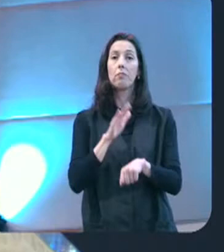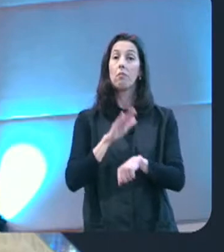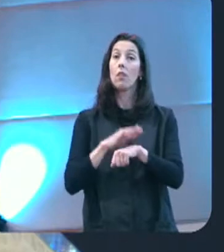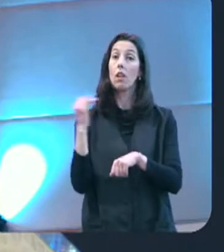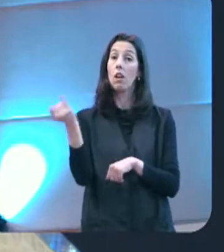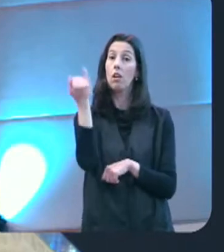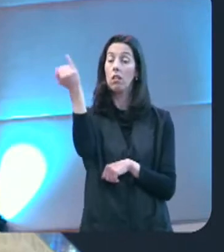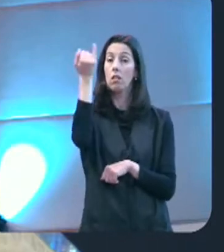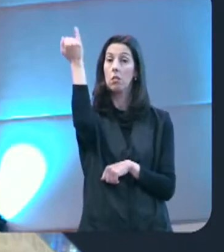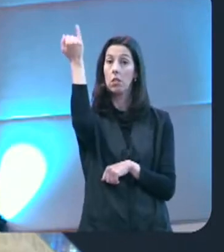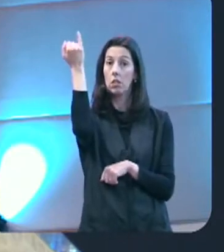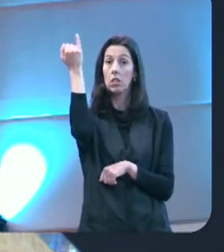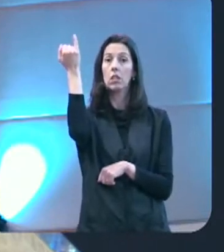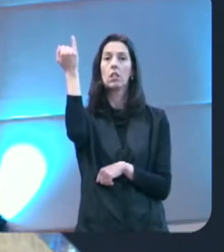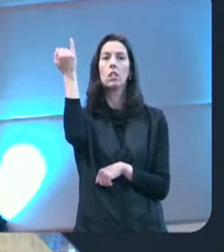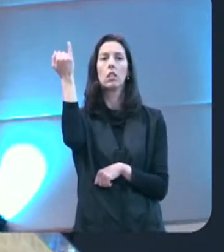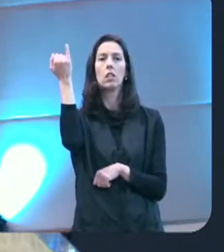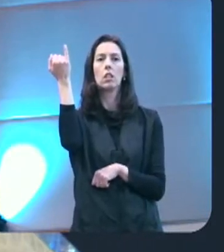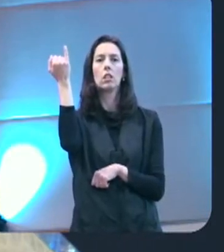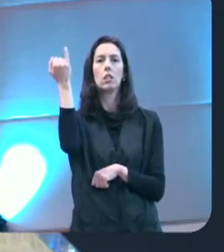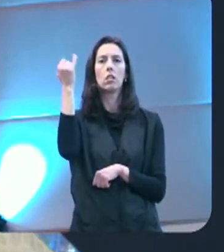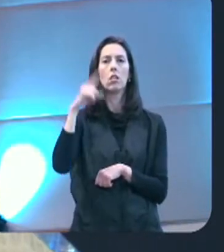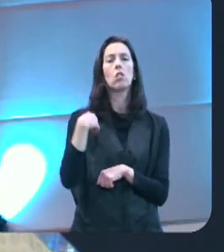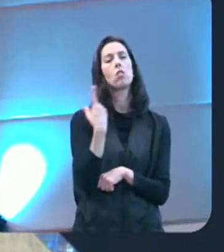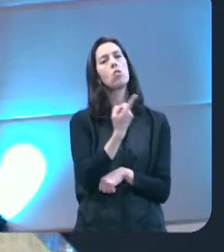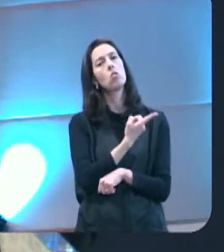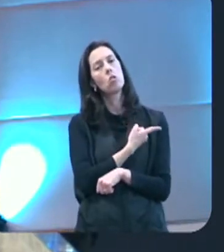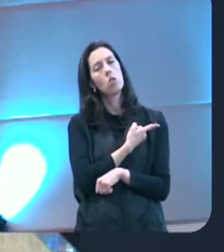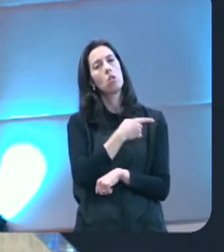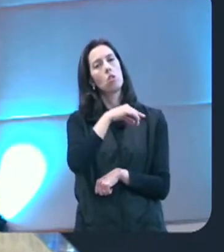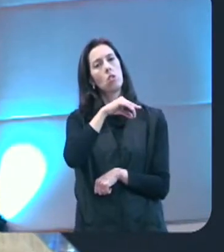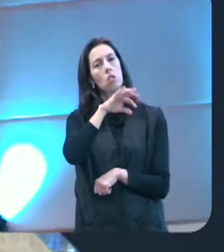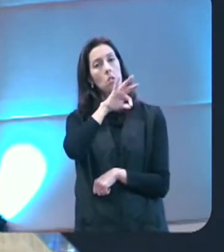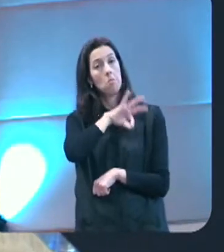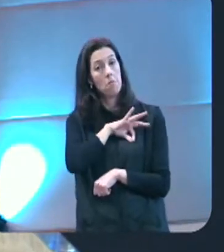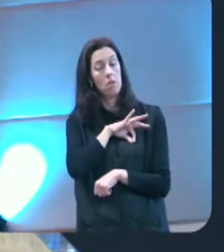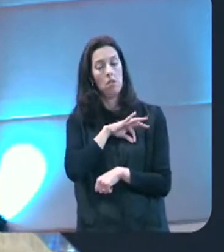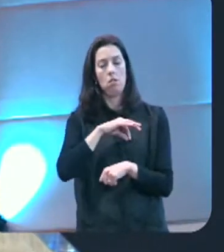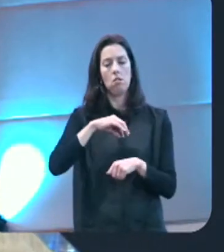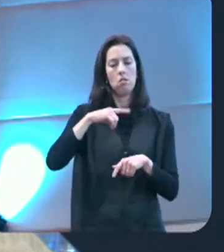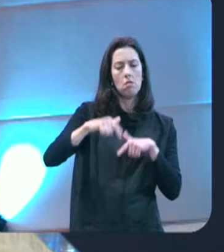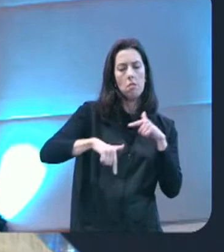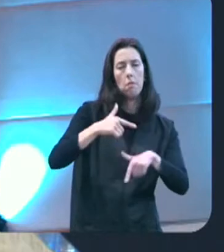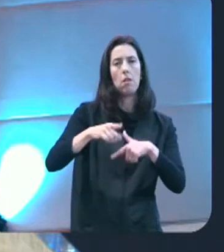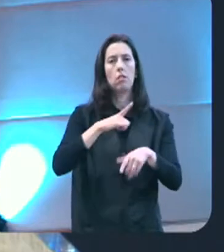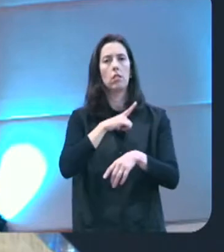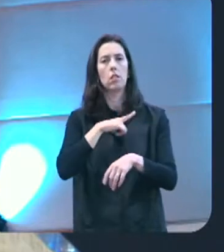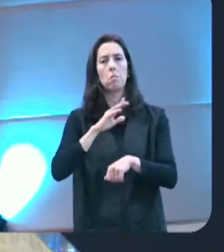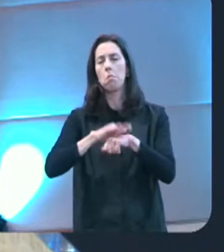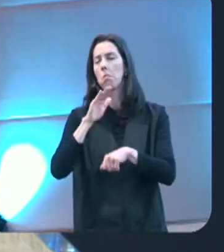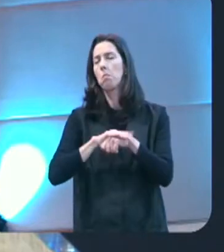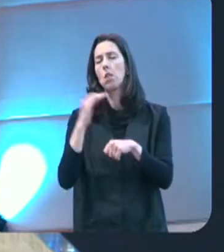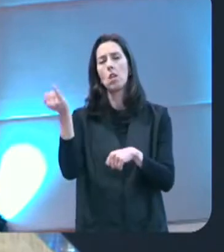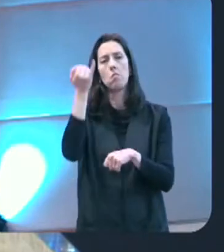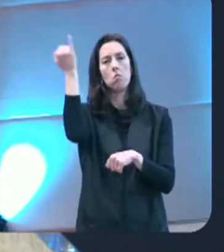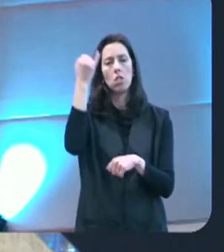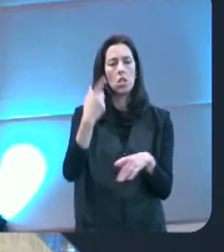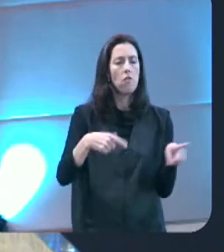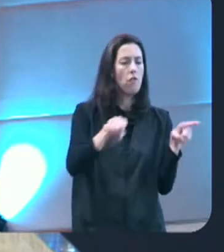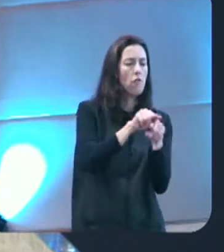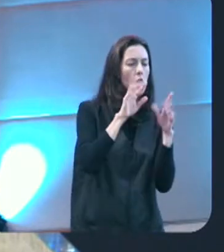família, mais importante do que ir arranjar um emprego para sustentar o seu lar, mais importante do que qualquer outra coisa,